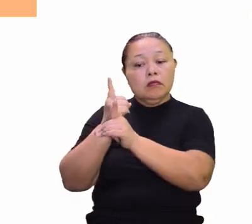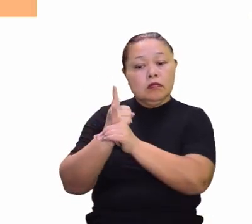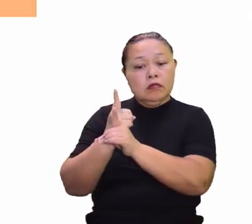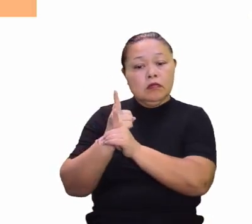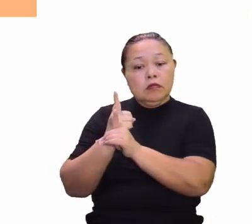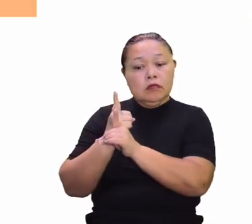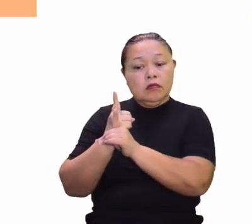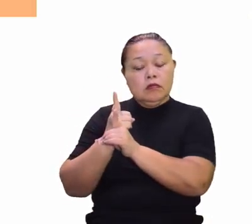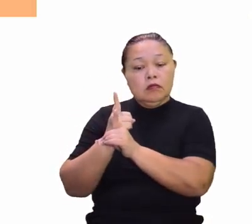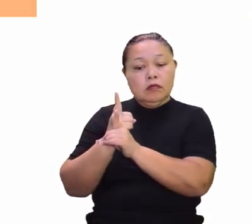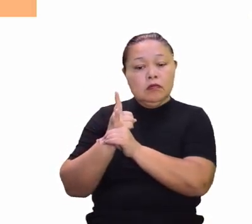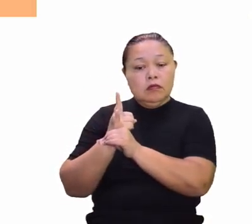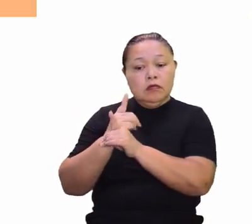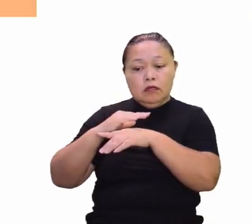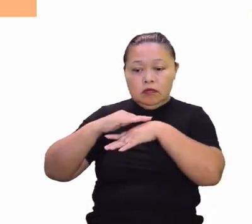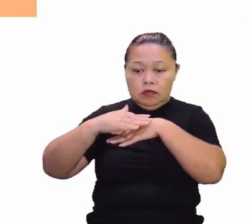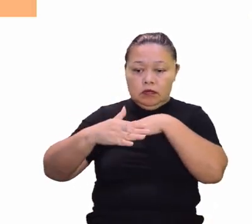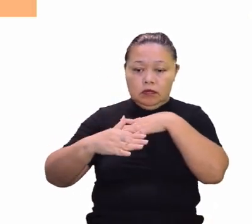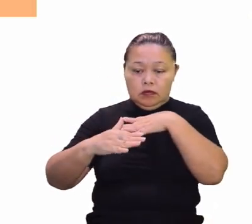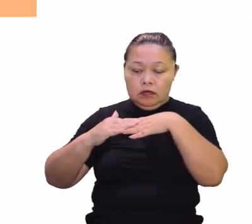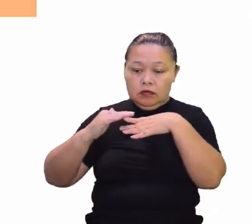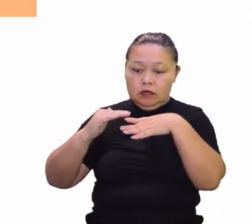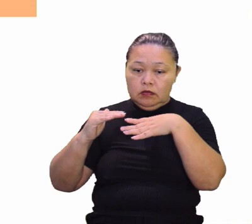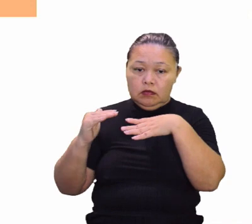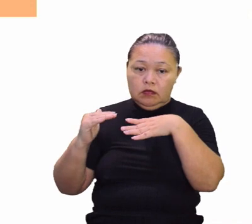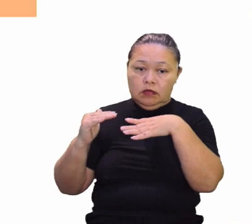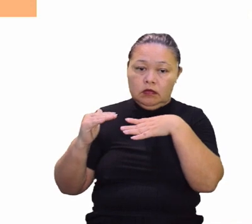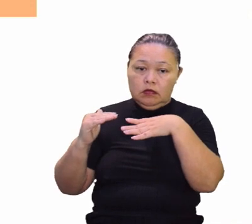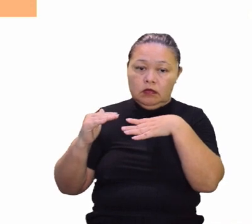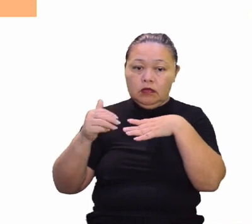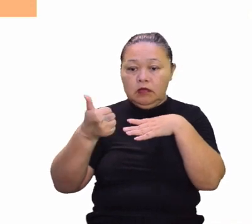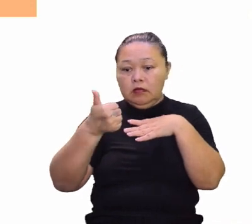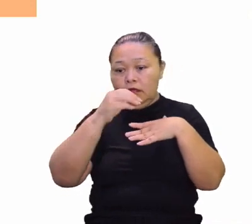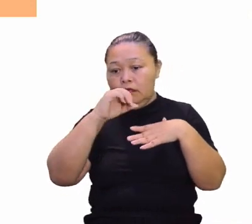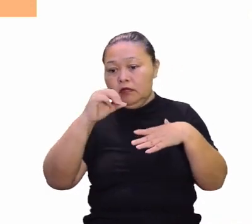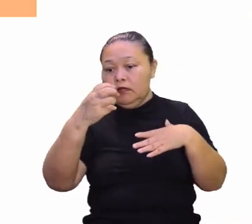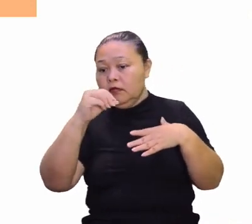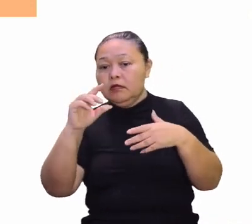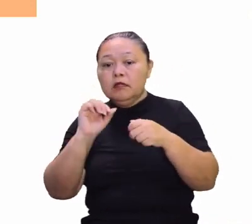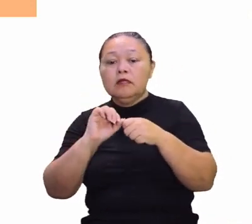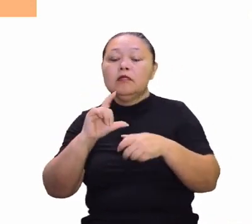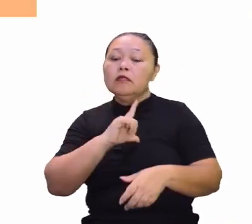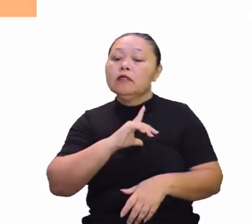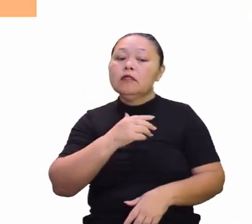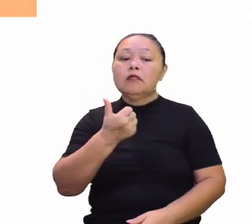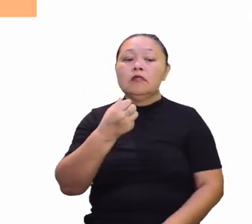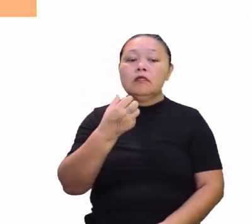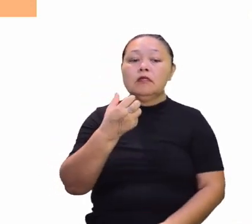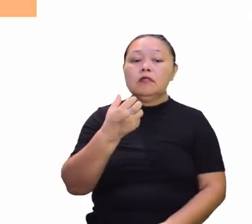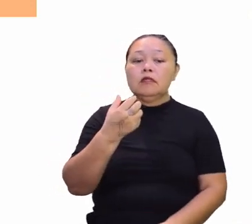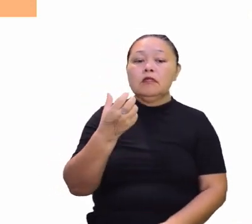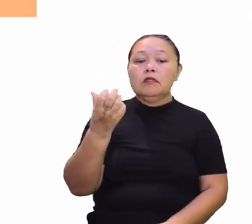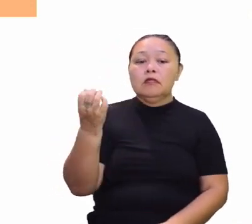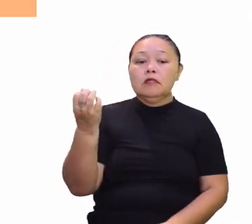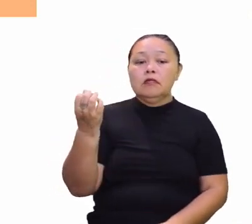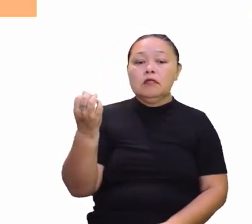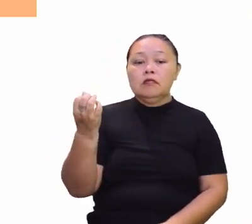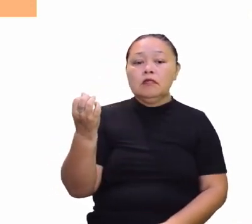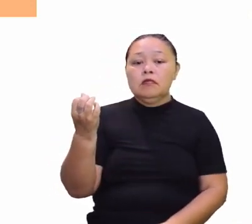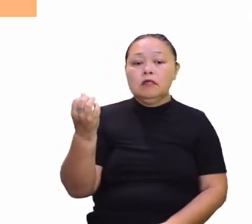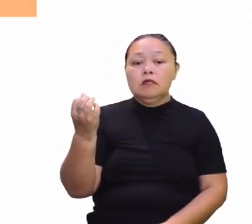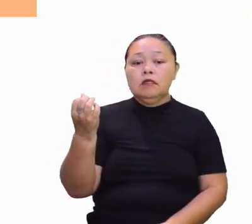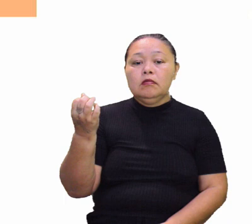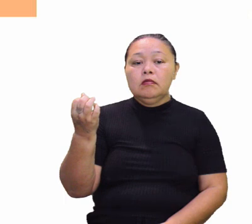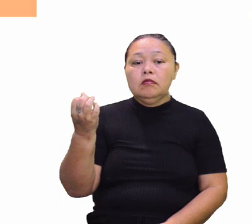o quê, professor Jorge? Ó, uma superfície, vamos lá. Entre 100 e 300 metros de altitude, 30%, né? 100,